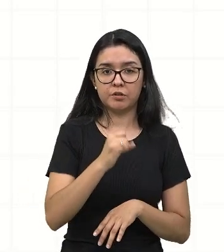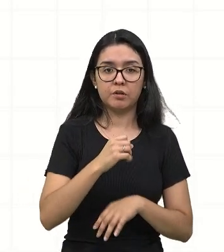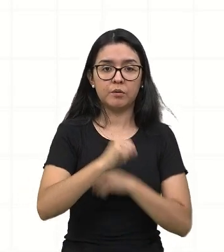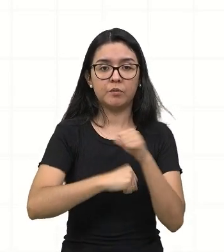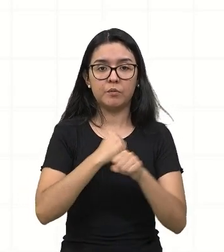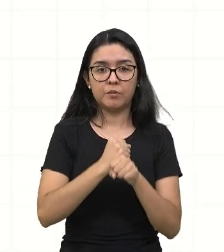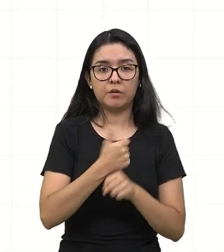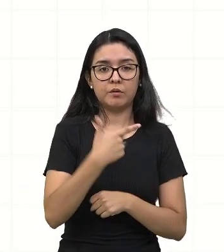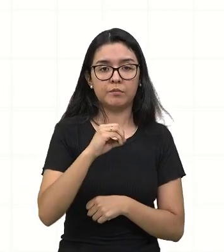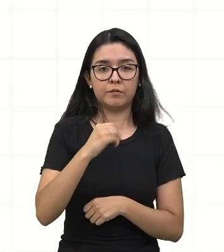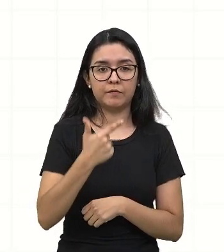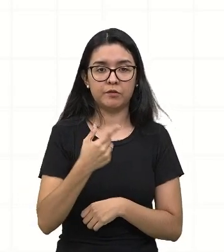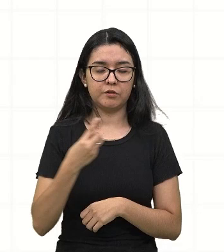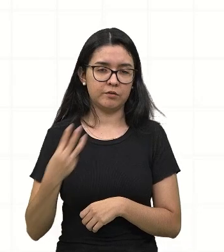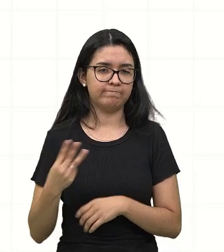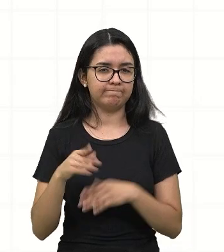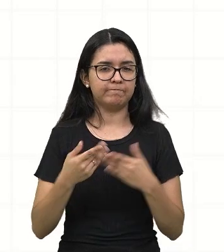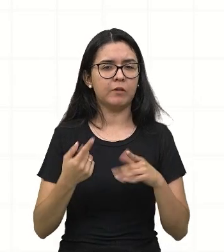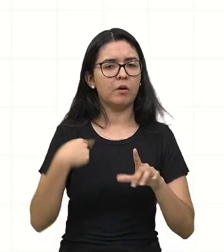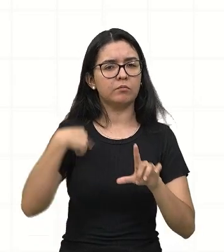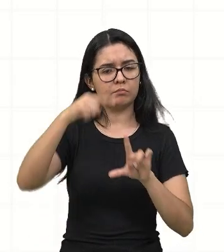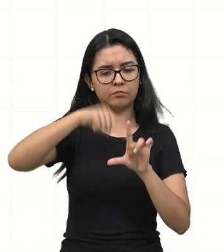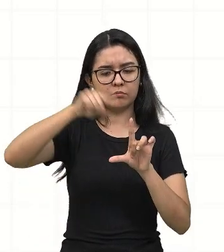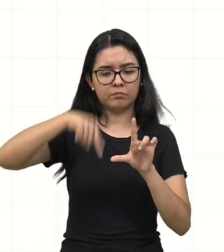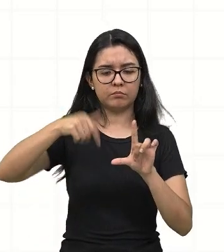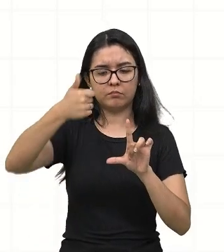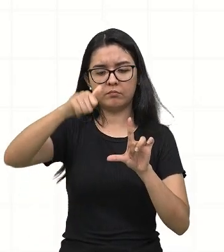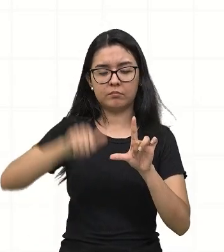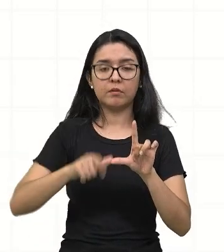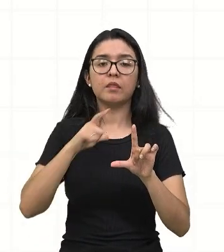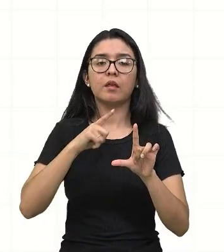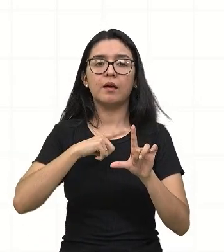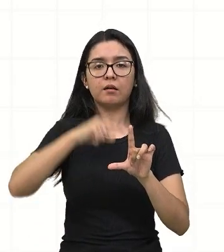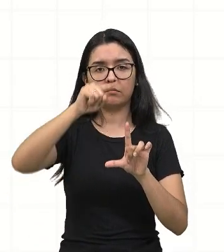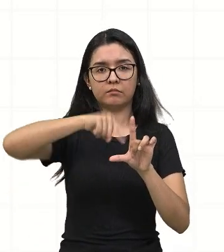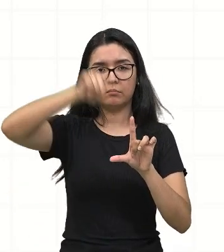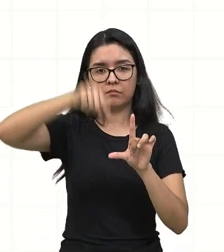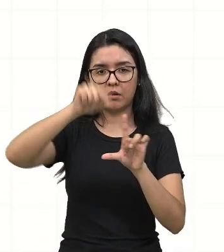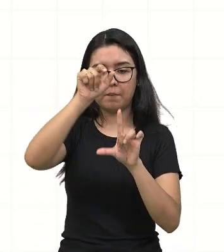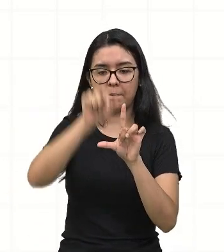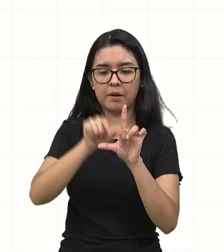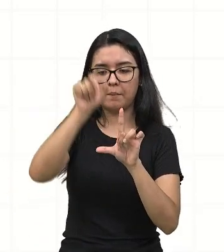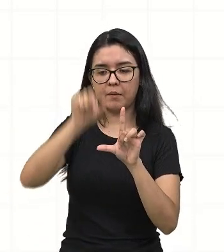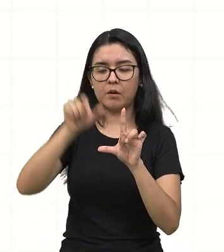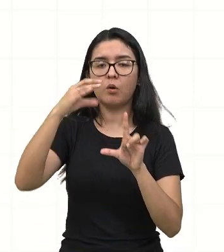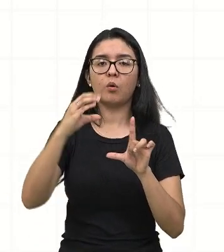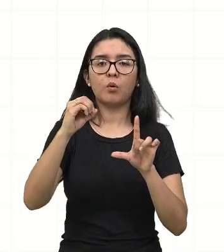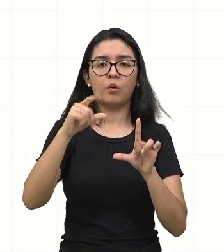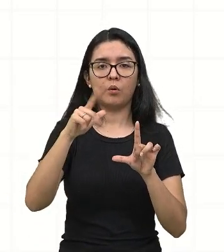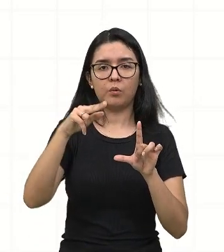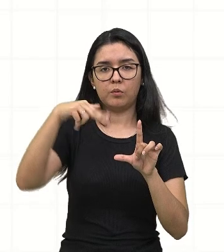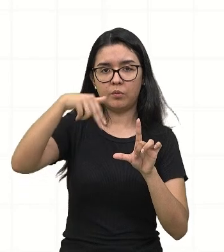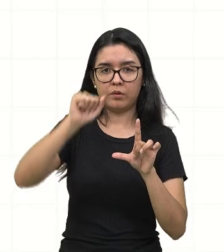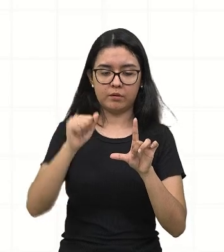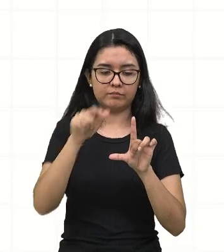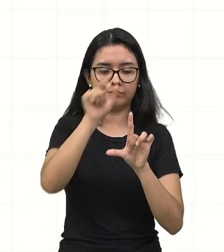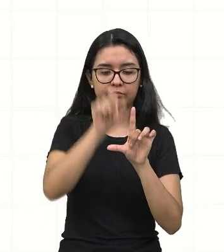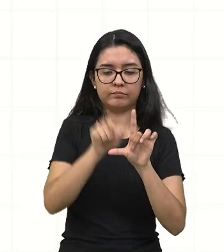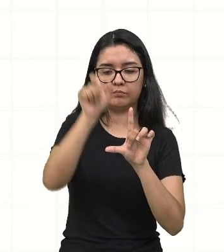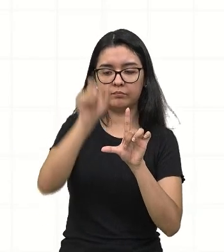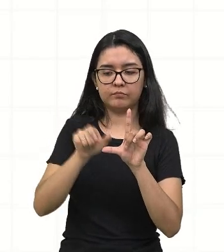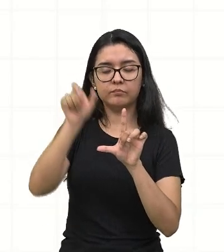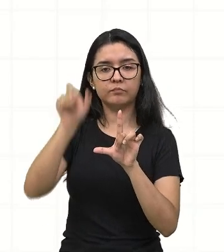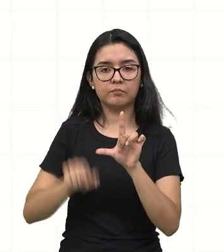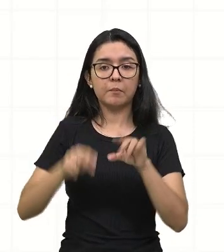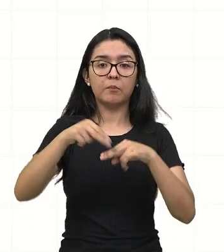olhar para o gráfico. Temos aqui um gráfico de coluna, tá legal? Por que de coluna? Porque nós temos as colunas aqui, tá bom?